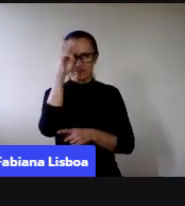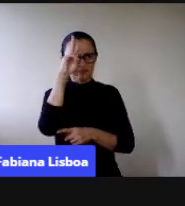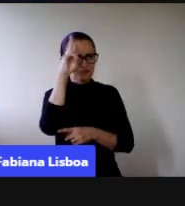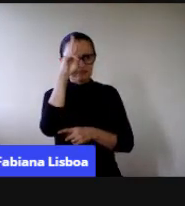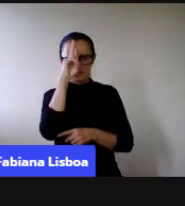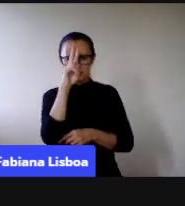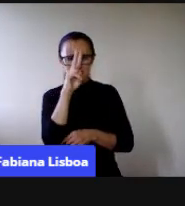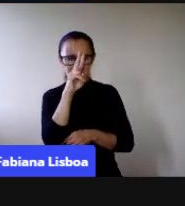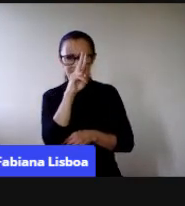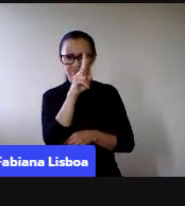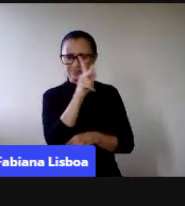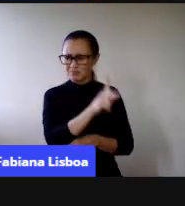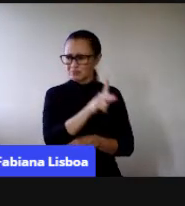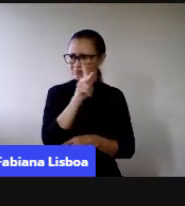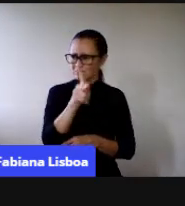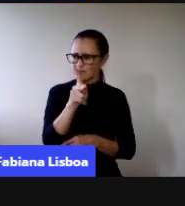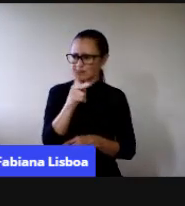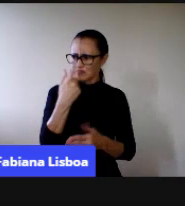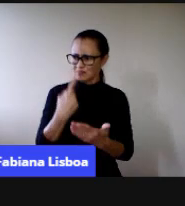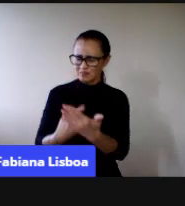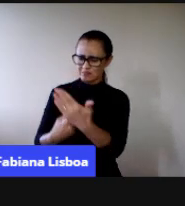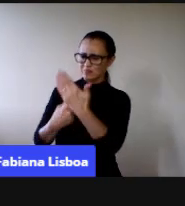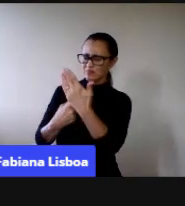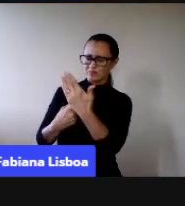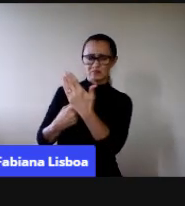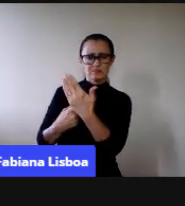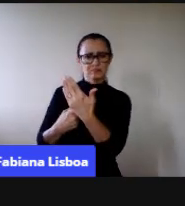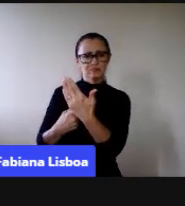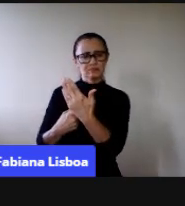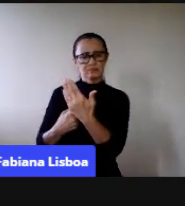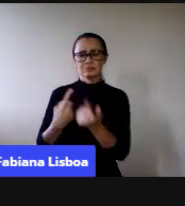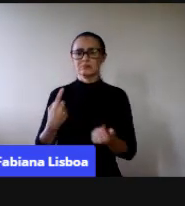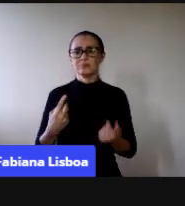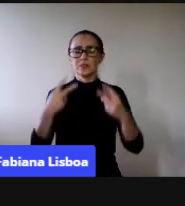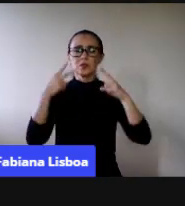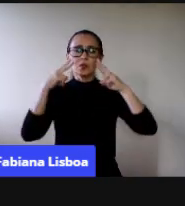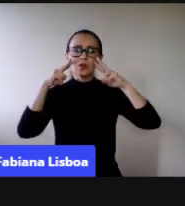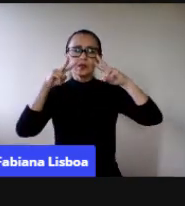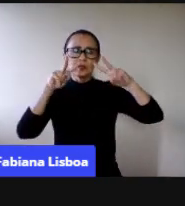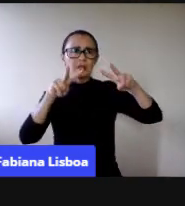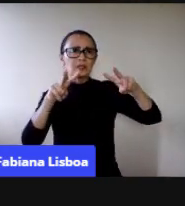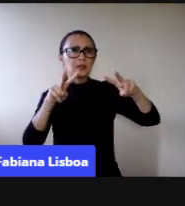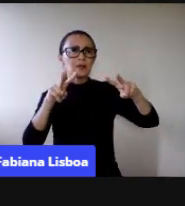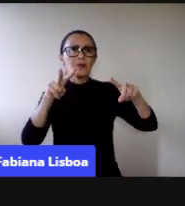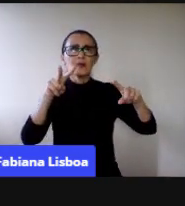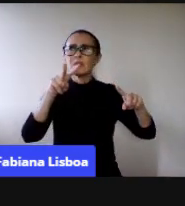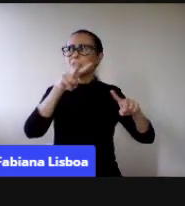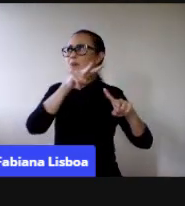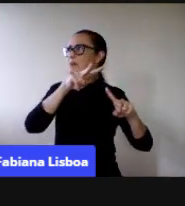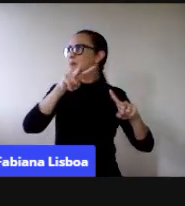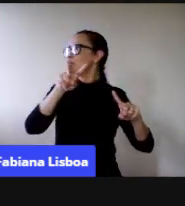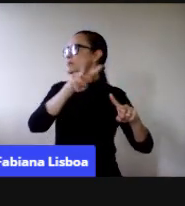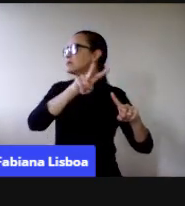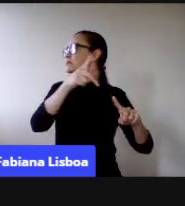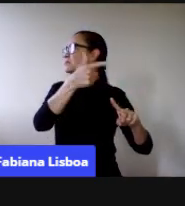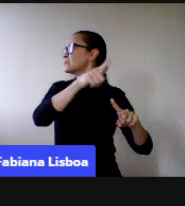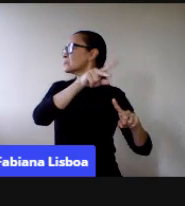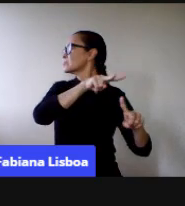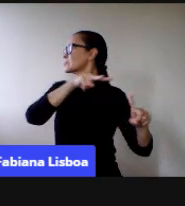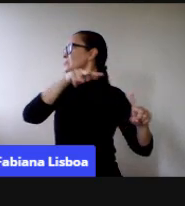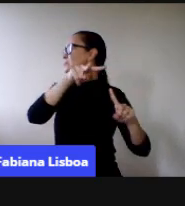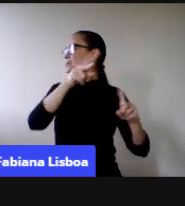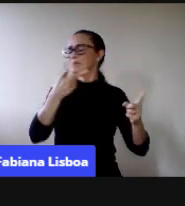estudei, ter mostrado isso ou ter chamado atenção, né? O nosso olhar é tão invisibilizado que a gente nem percebe essas diferenças, né?